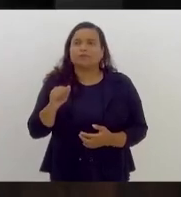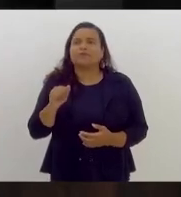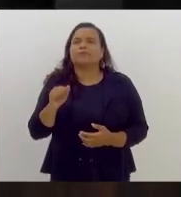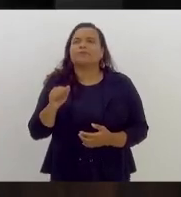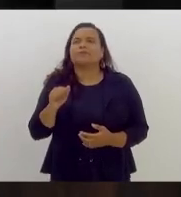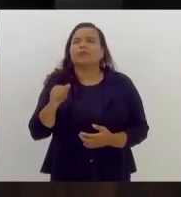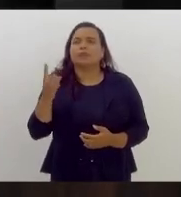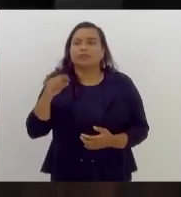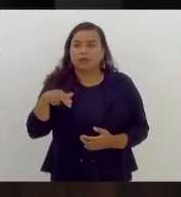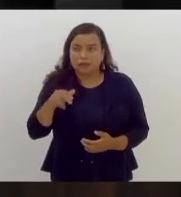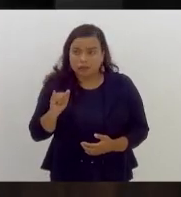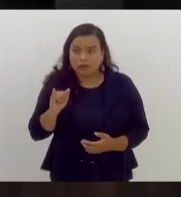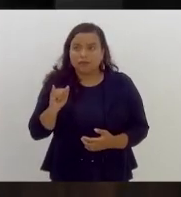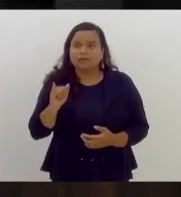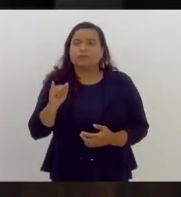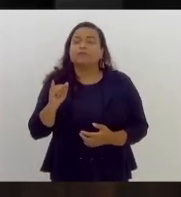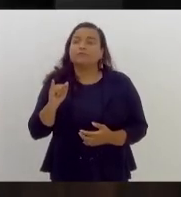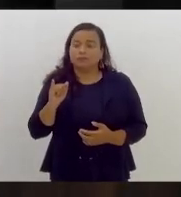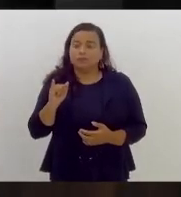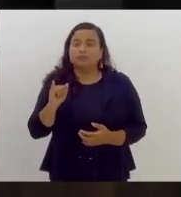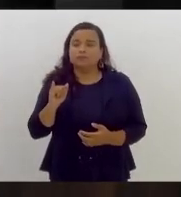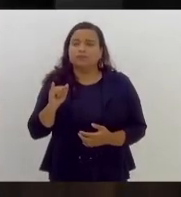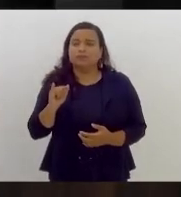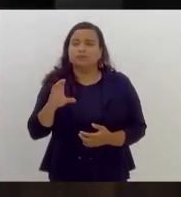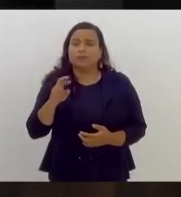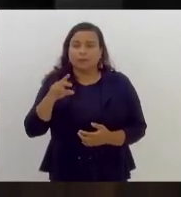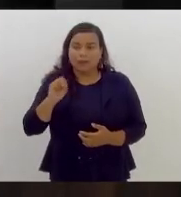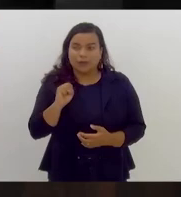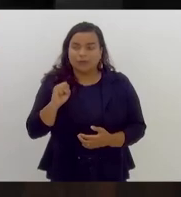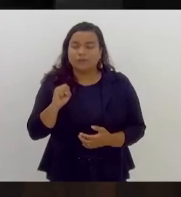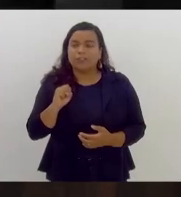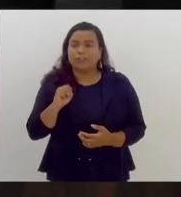Dani Monteiro. Deputado Delegado Carlos Augusto,